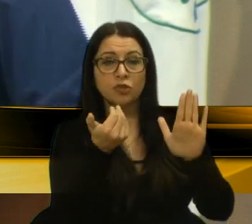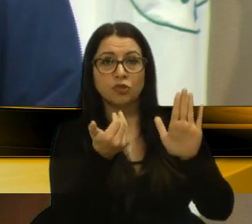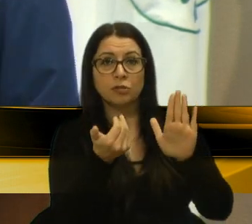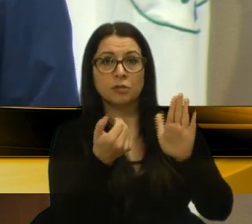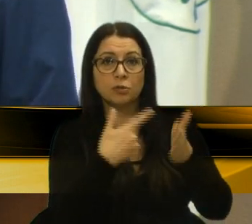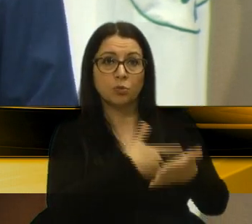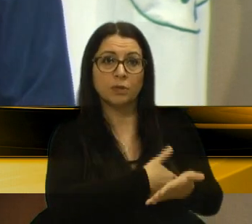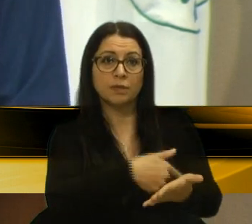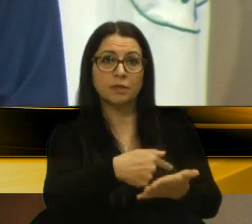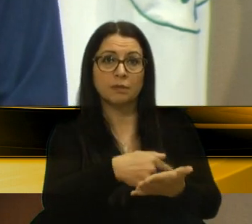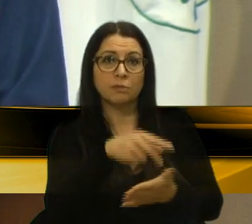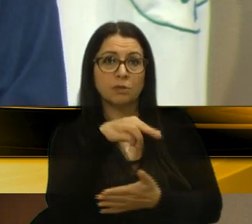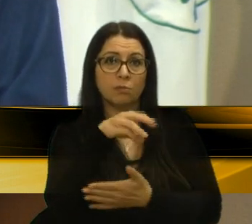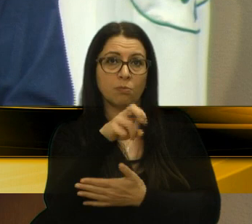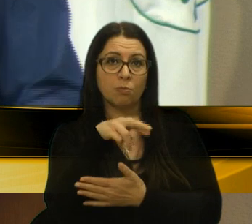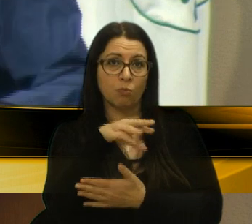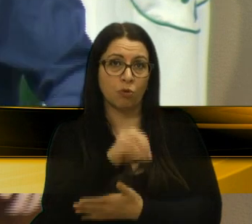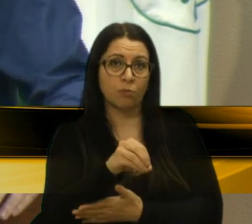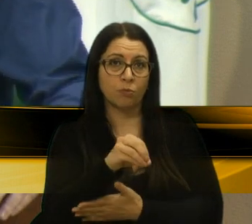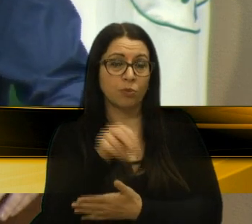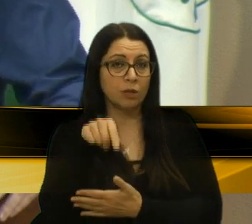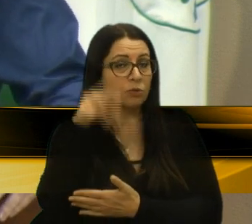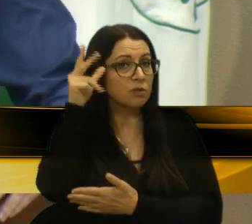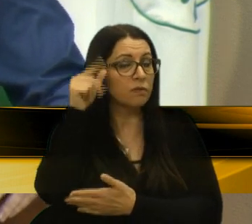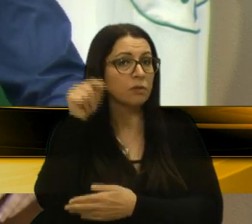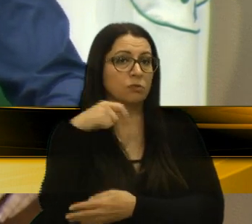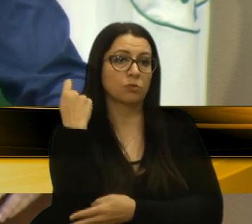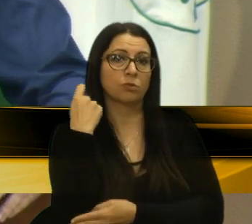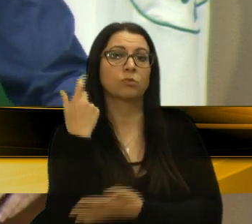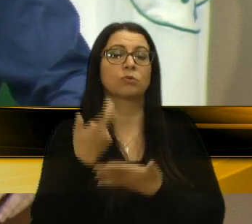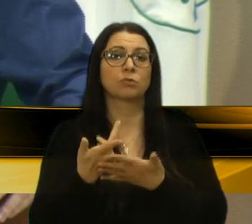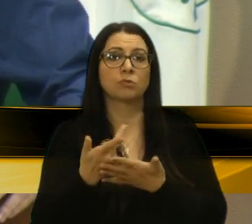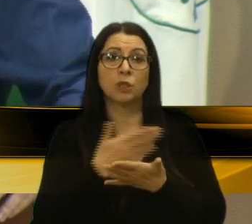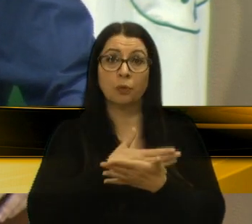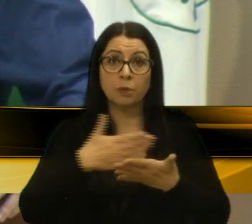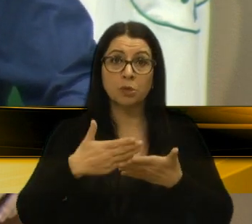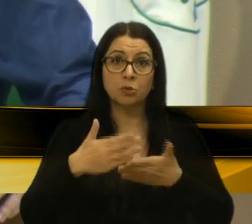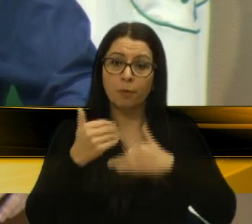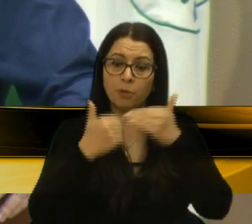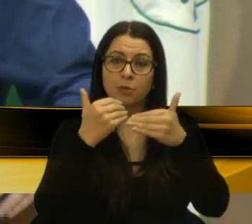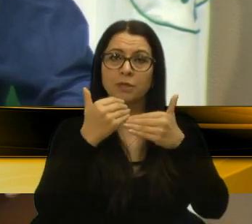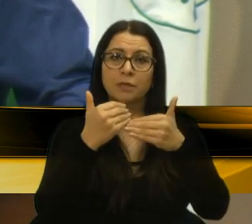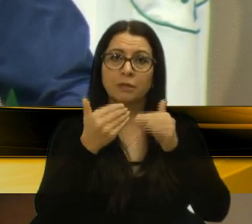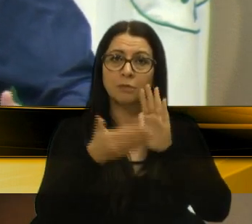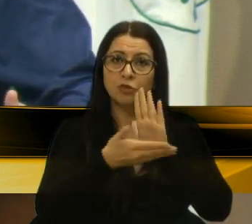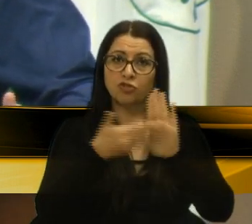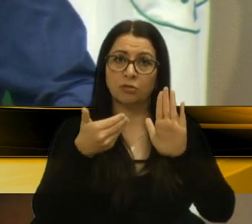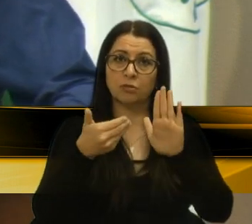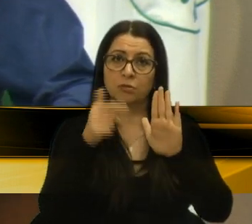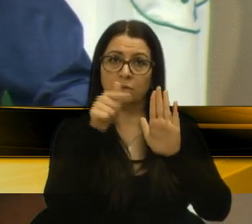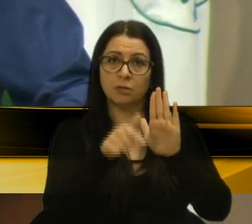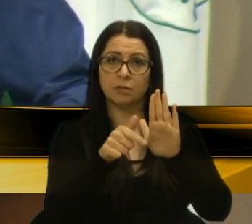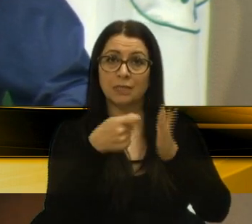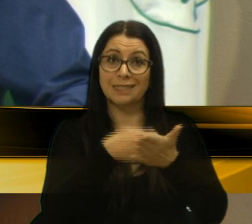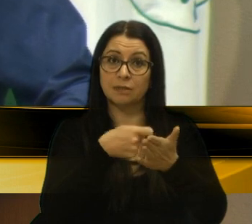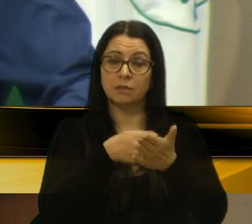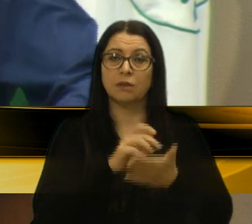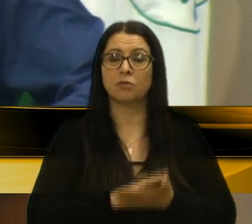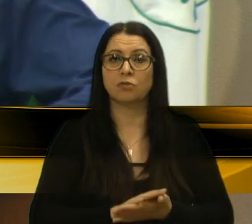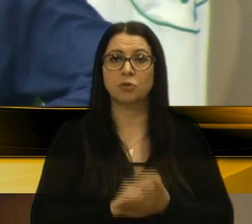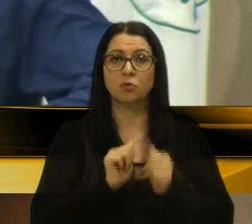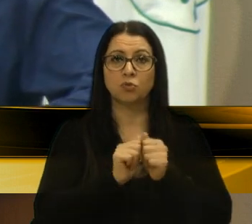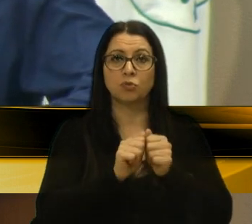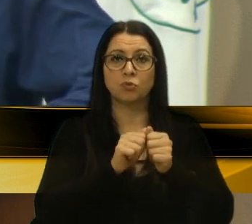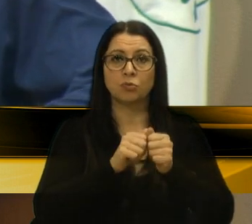exame do mormo no Rio Grande do Sul e iniciou um processo para a retirada desta exigência junto